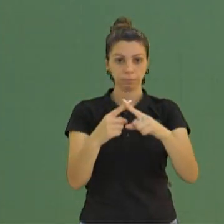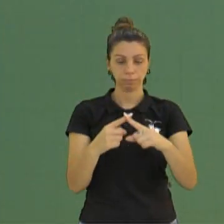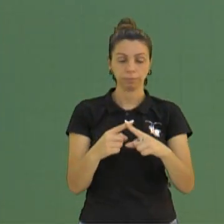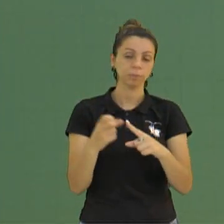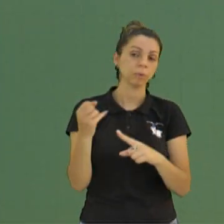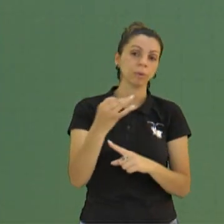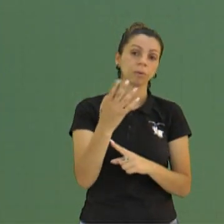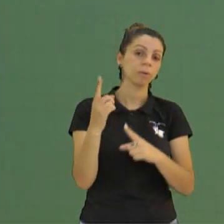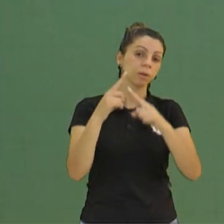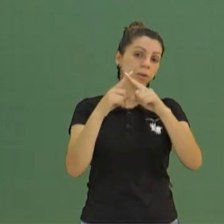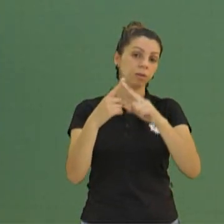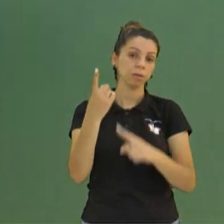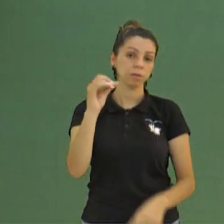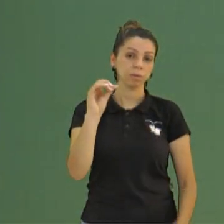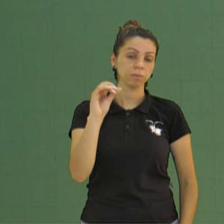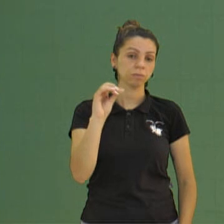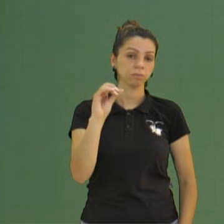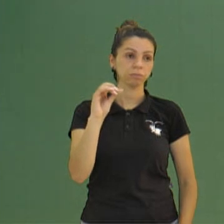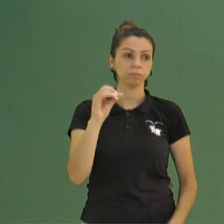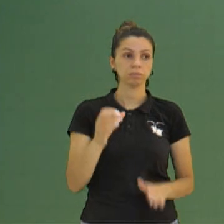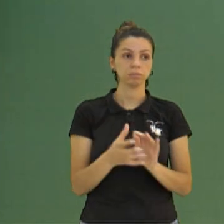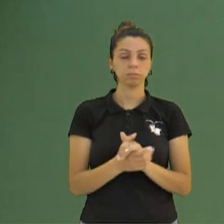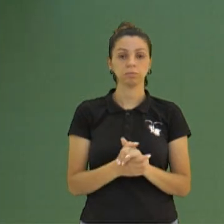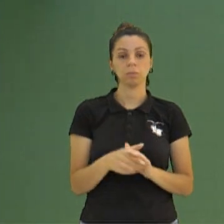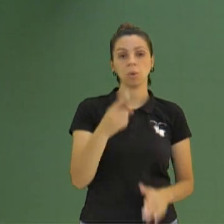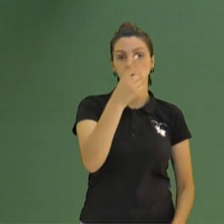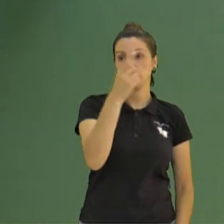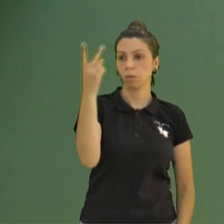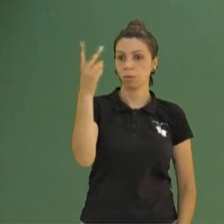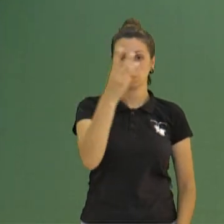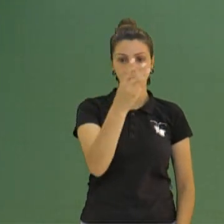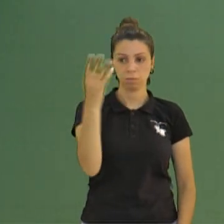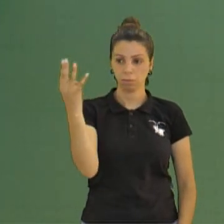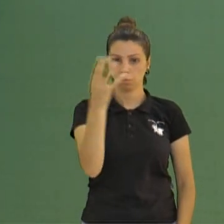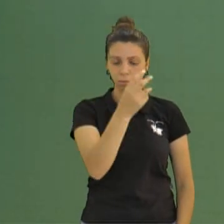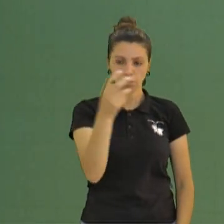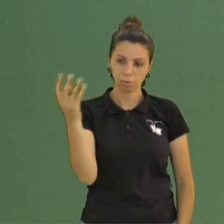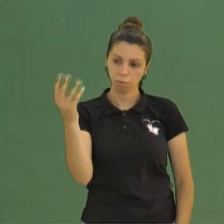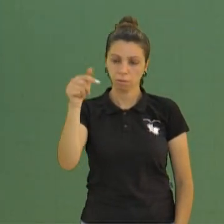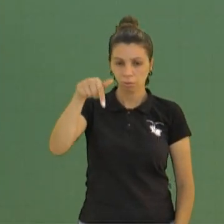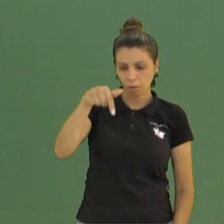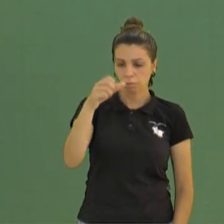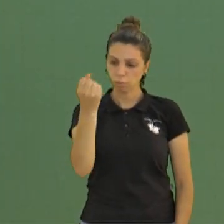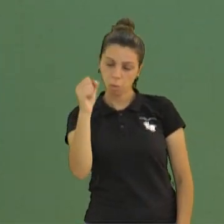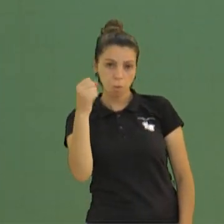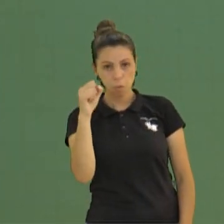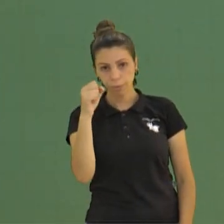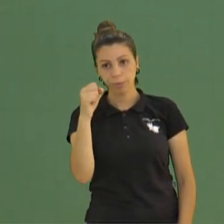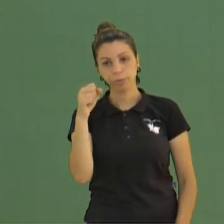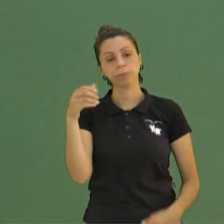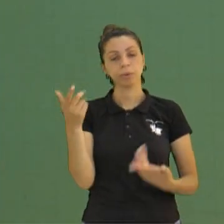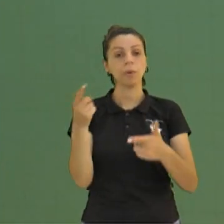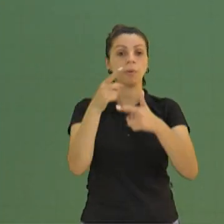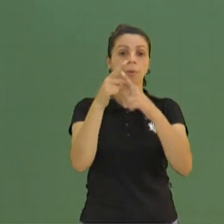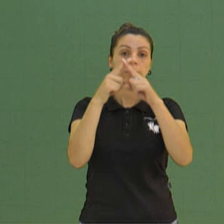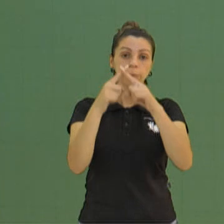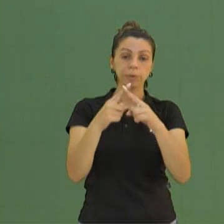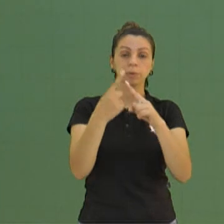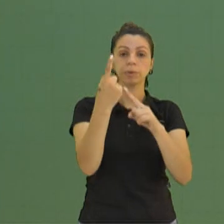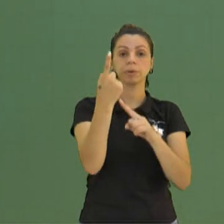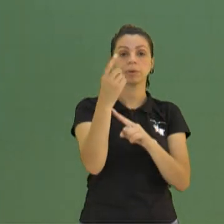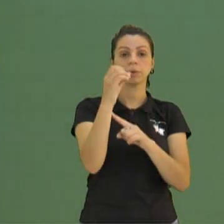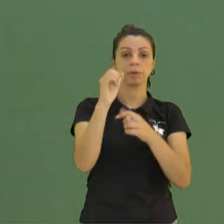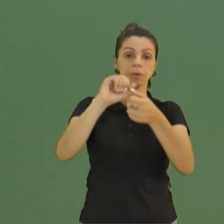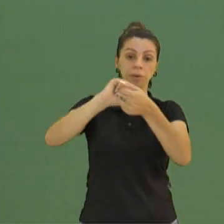vezes eu multipliquei por 10, então? Dá uma olhada. 1, 2, 3, 4, 5, 6, 7, 8. Eu multipliquei por 10 a